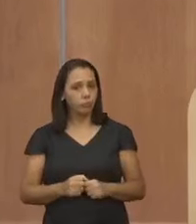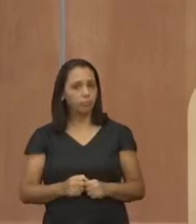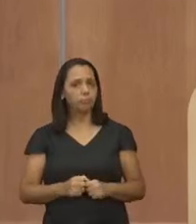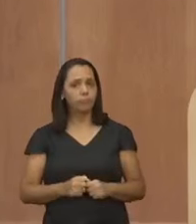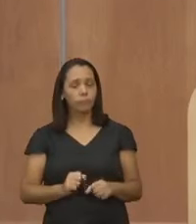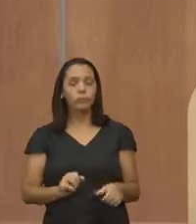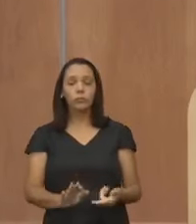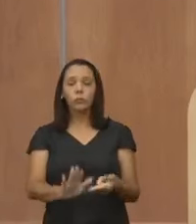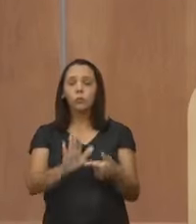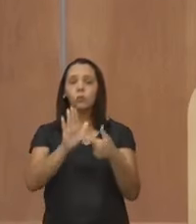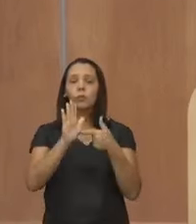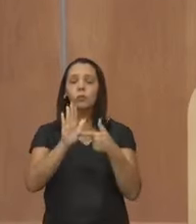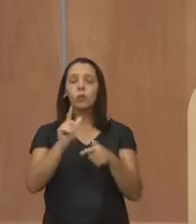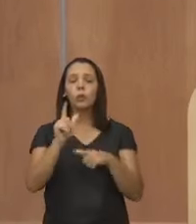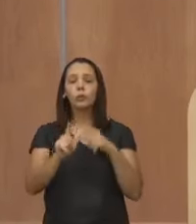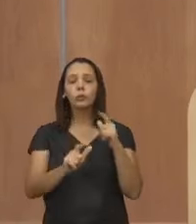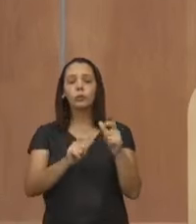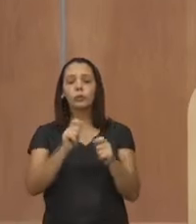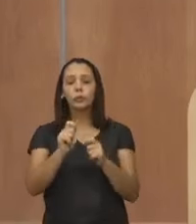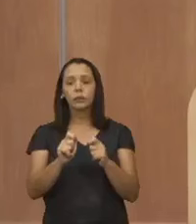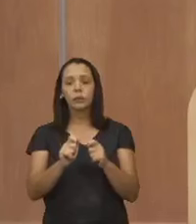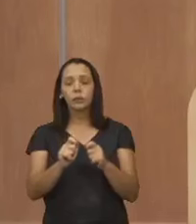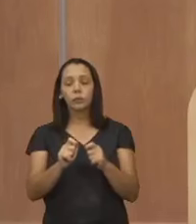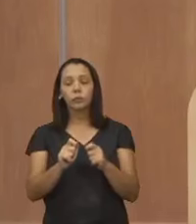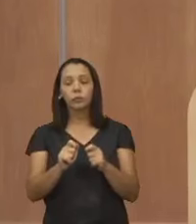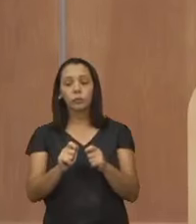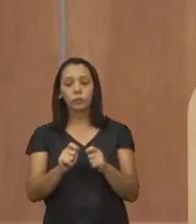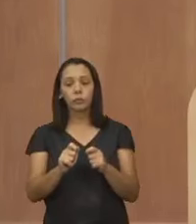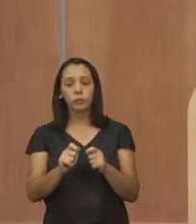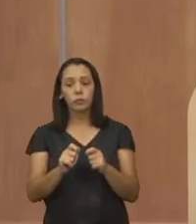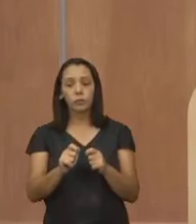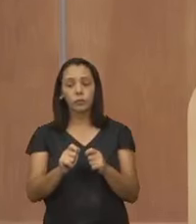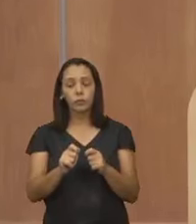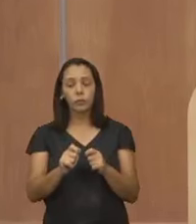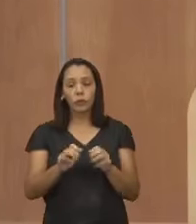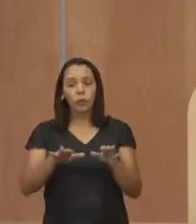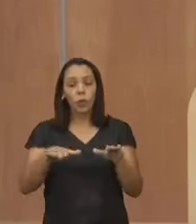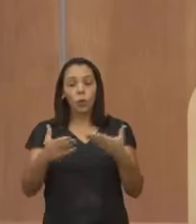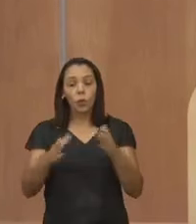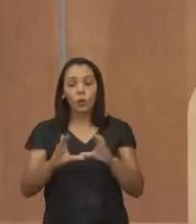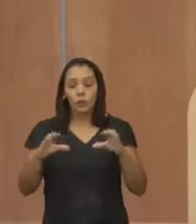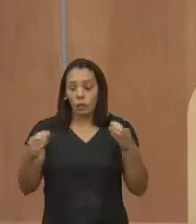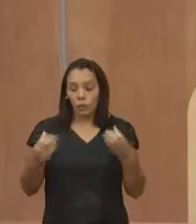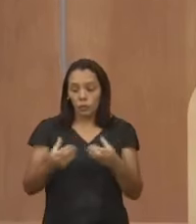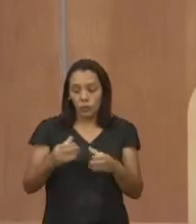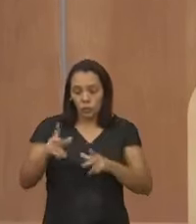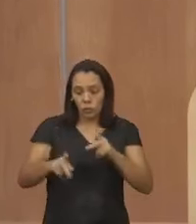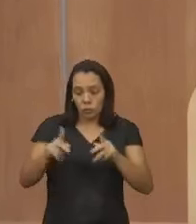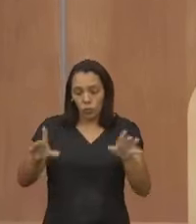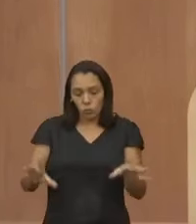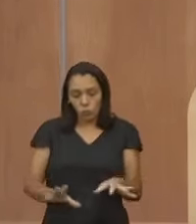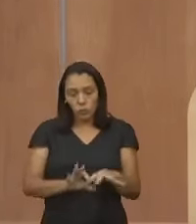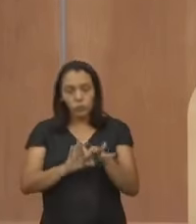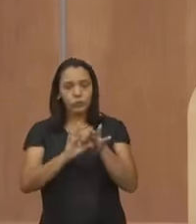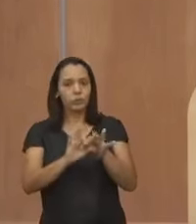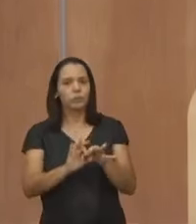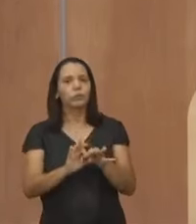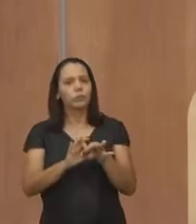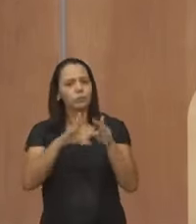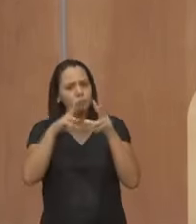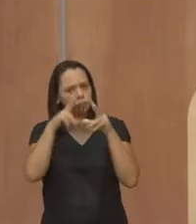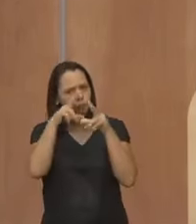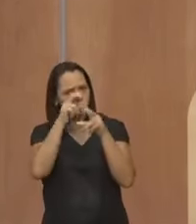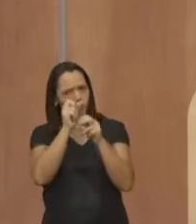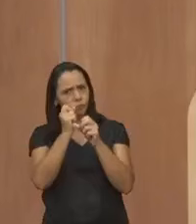isso mostra, Alves, Zé Reis e os demais, Valdir, mostra que quando a comunidade se une, quando vocês são